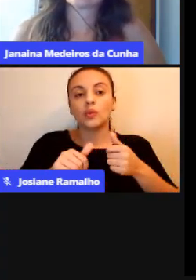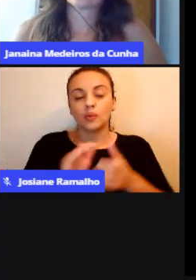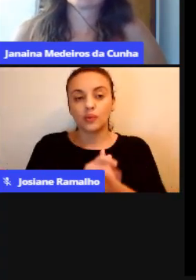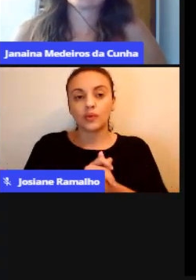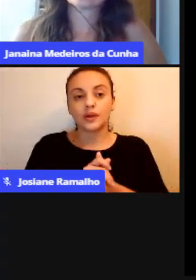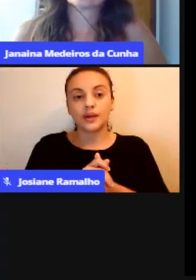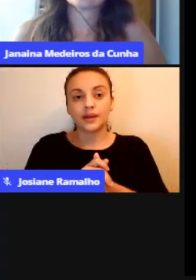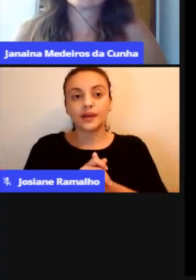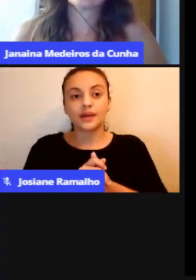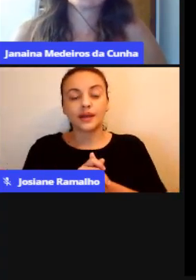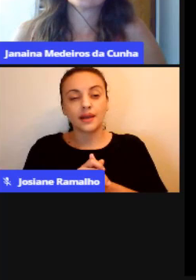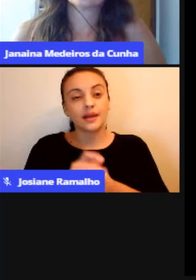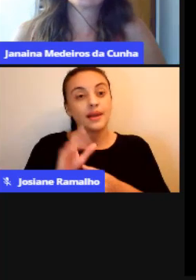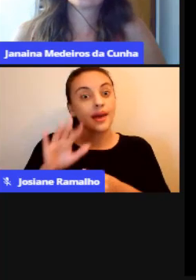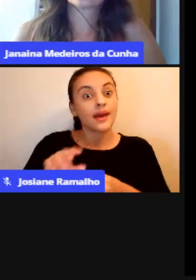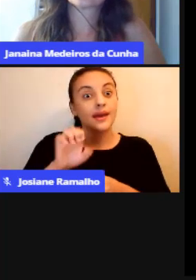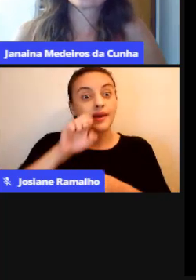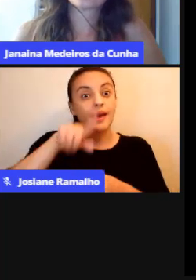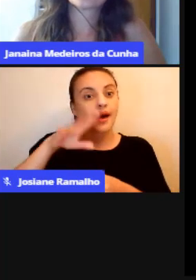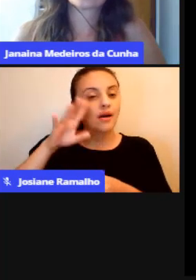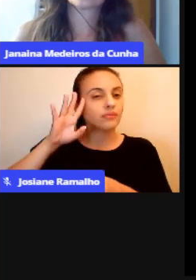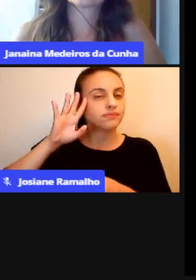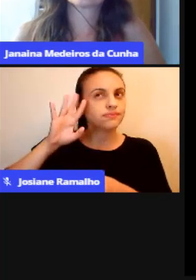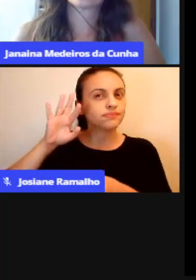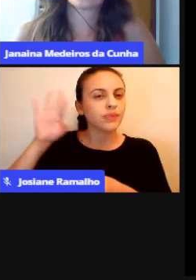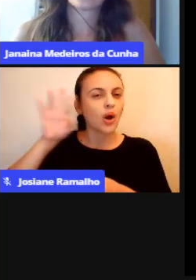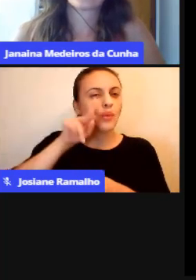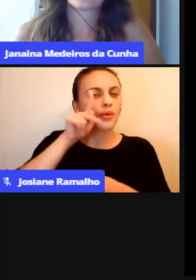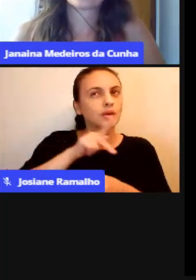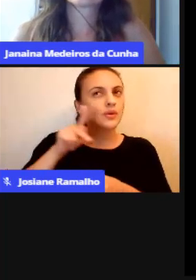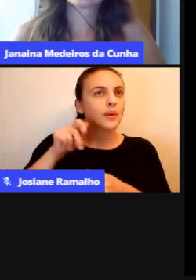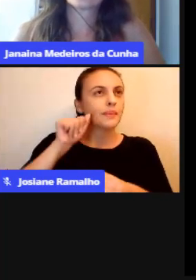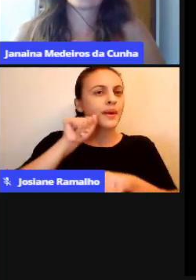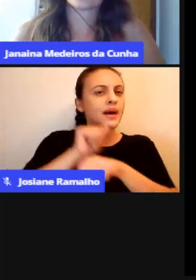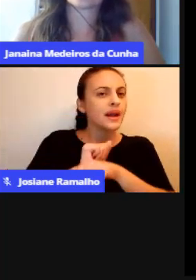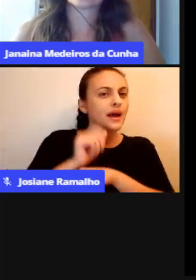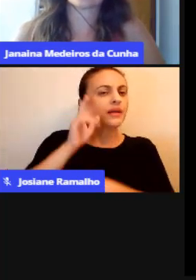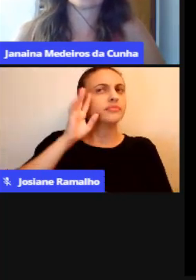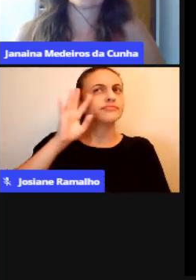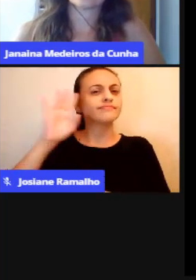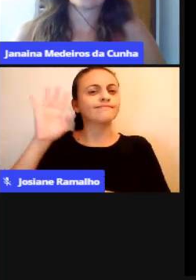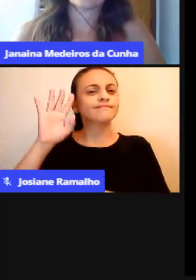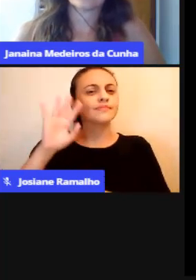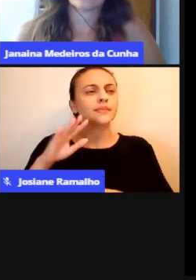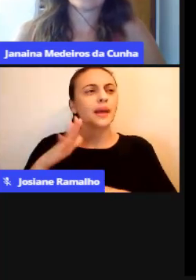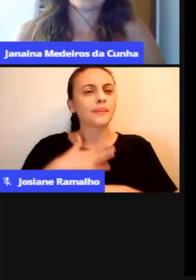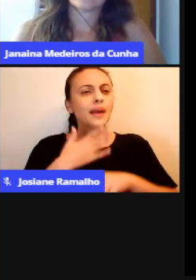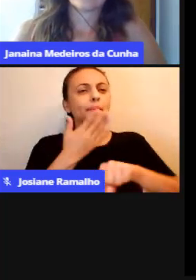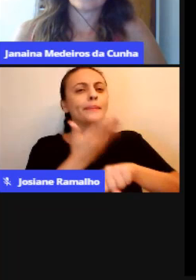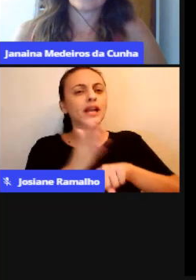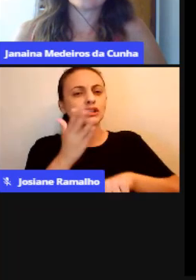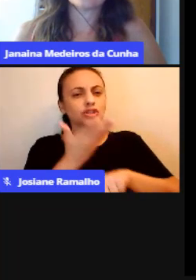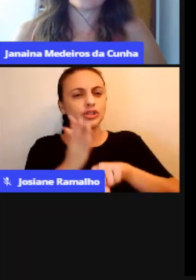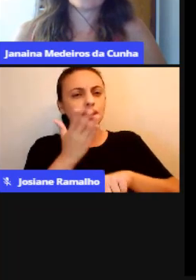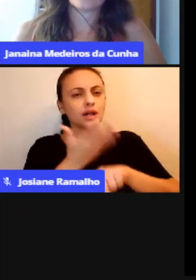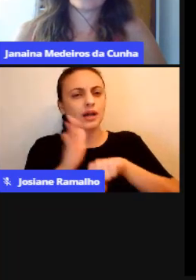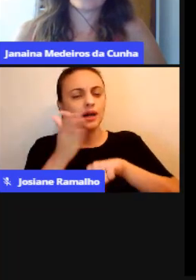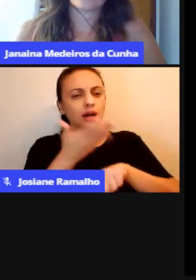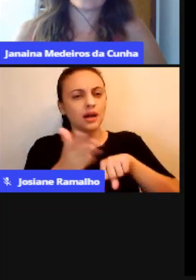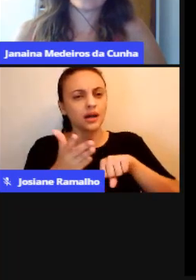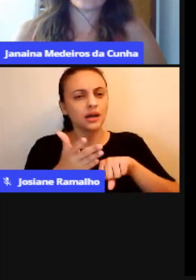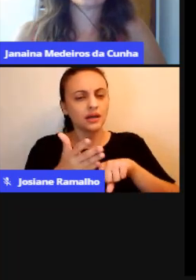esse ato reflexivo do professor em relação à sua prática, né?